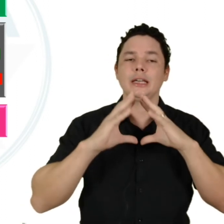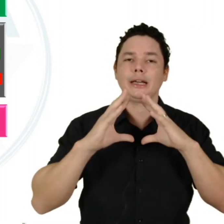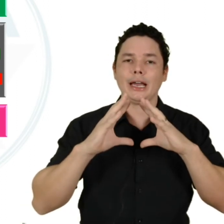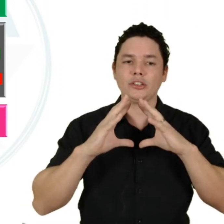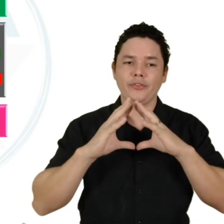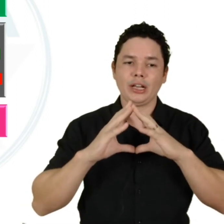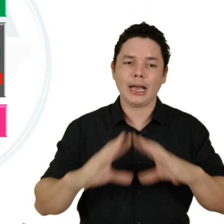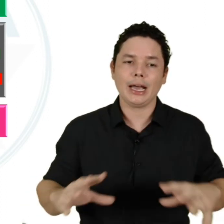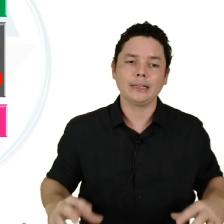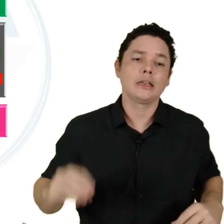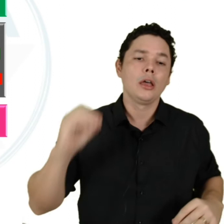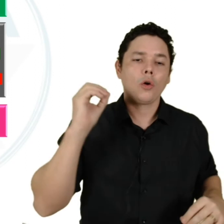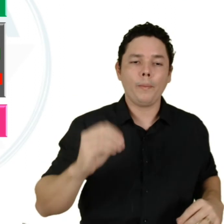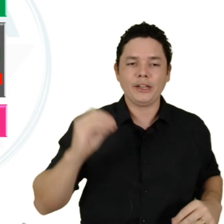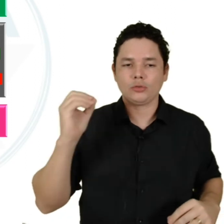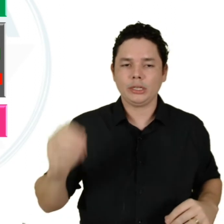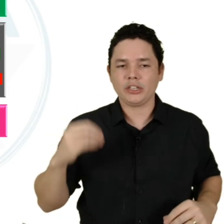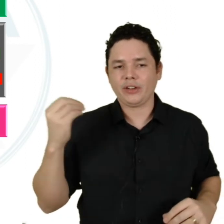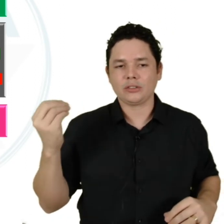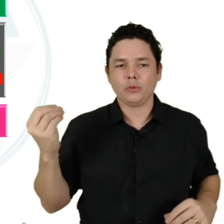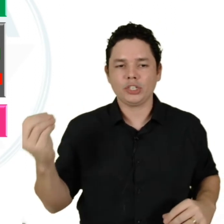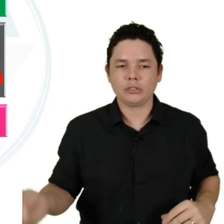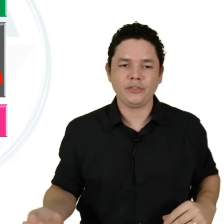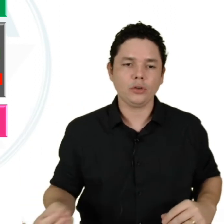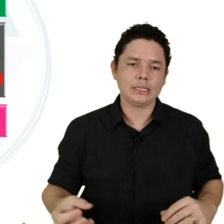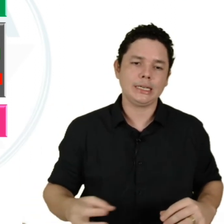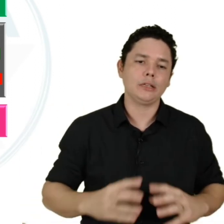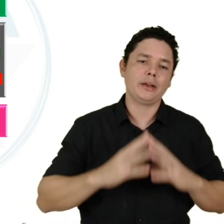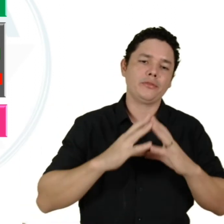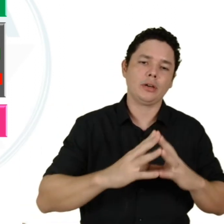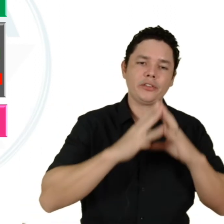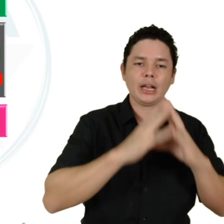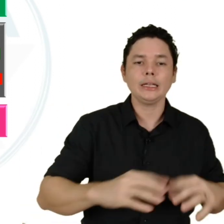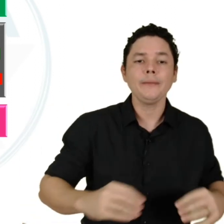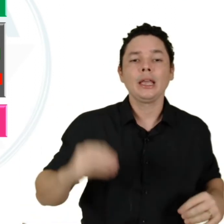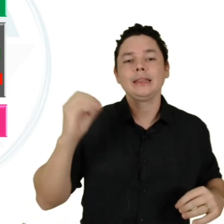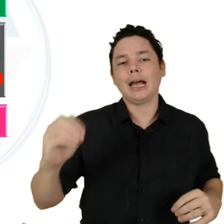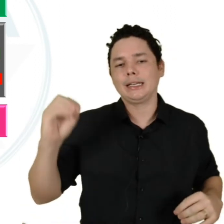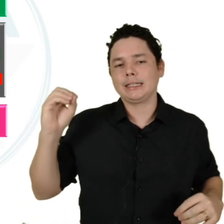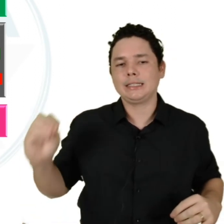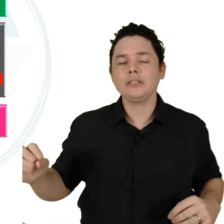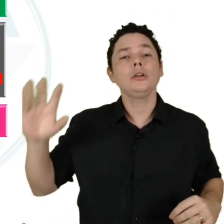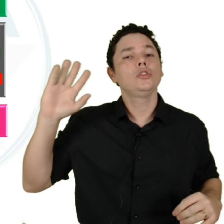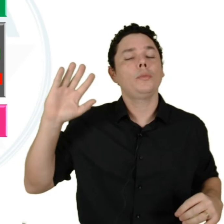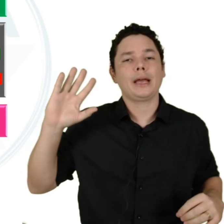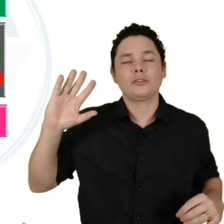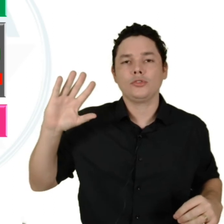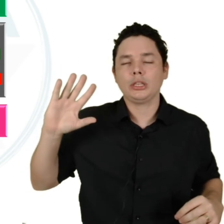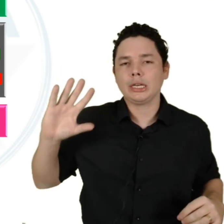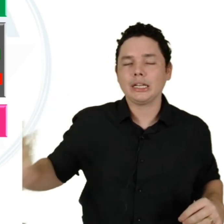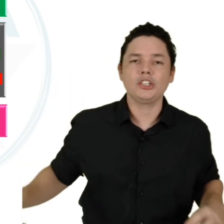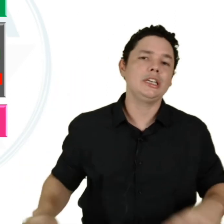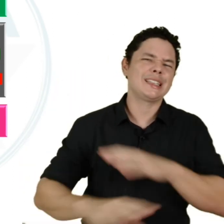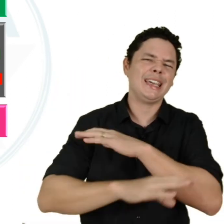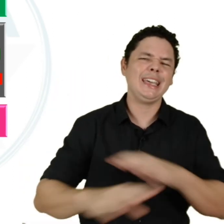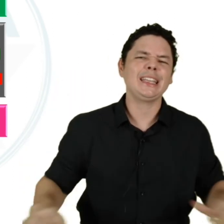funções gratificadas. Compete à autoridade que ficar subordinado ao servidor designado para a função gratificada dar exercício no prazo de